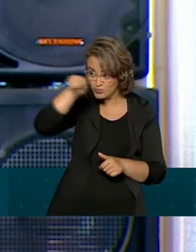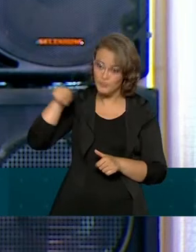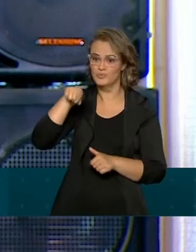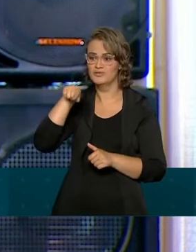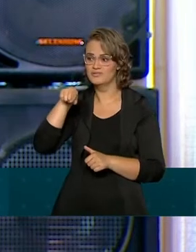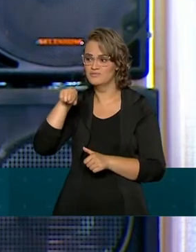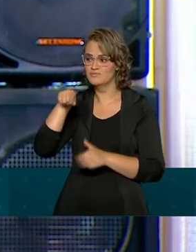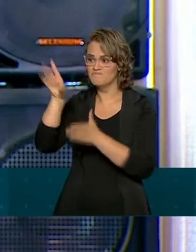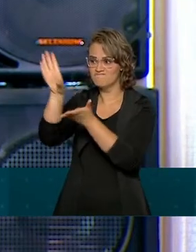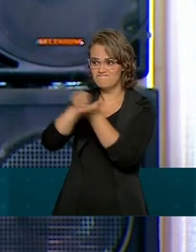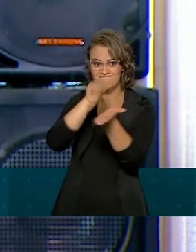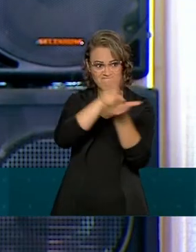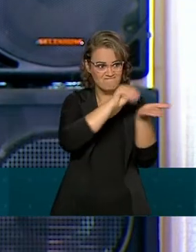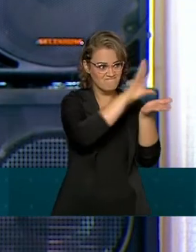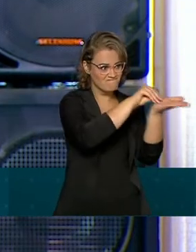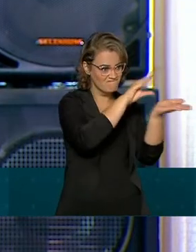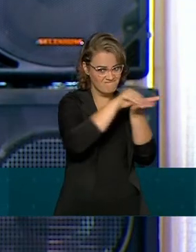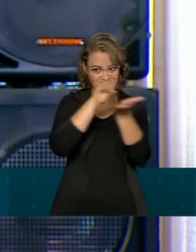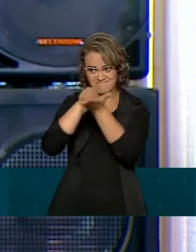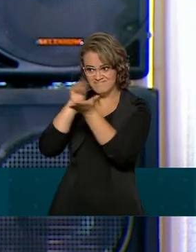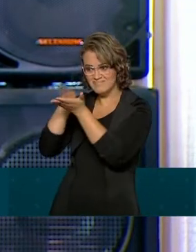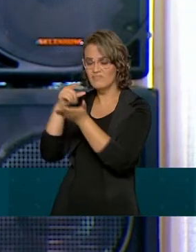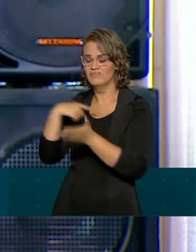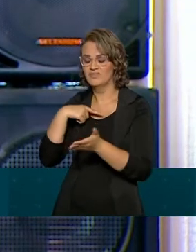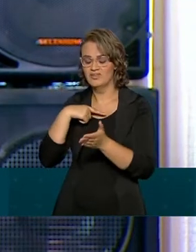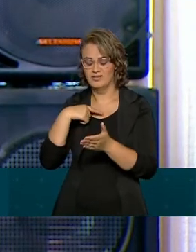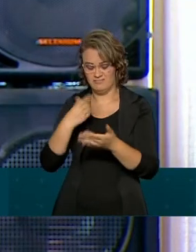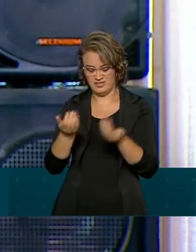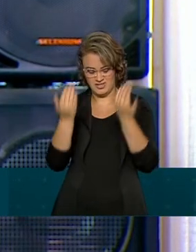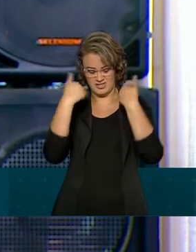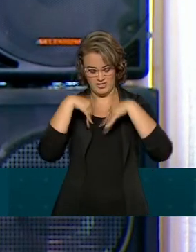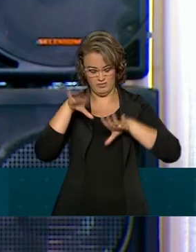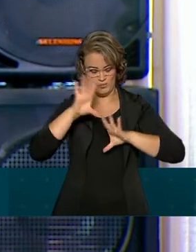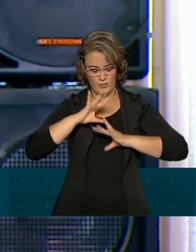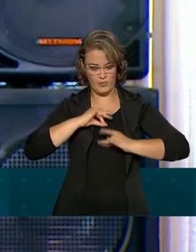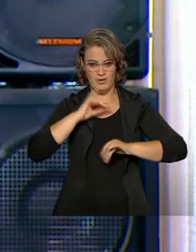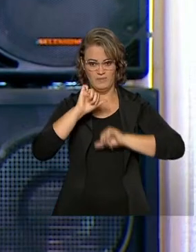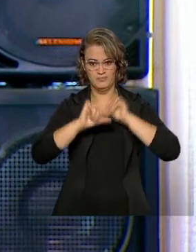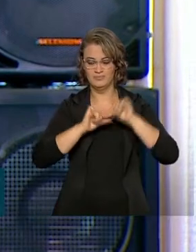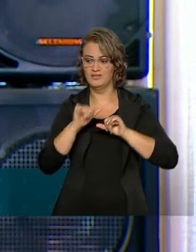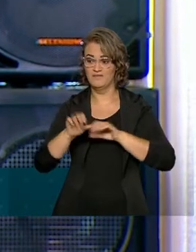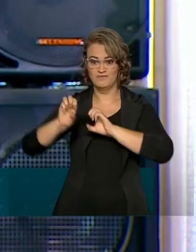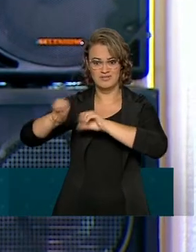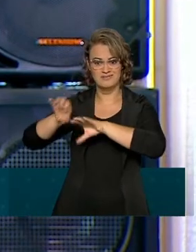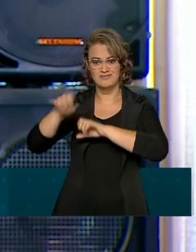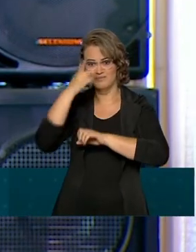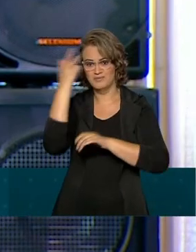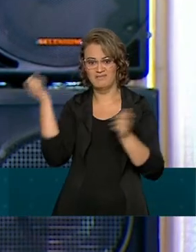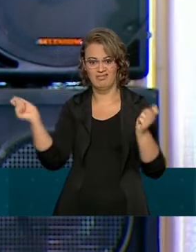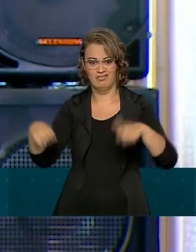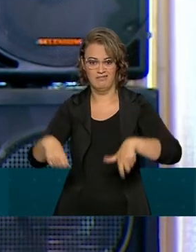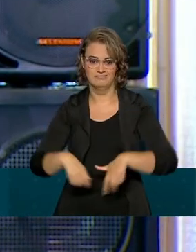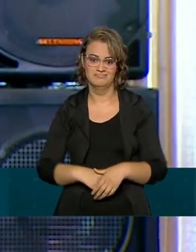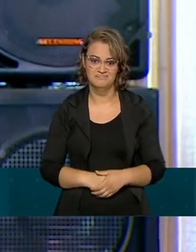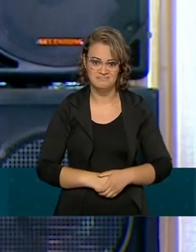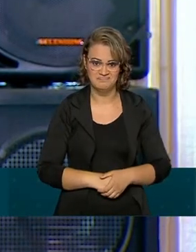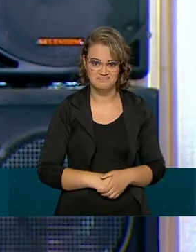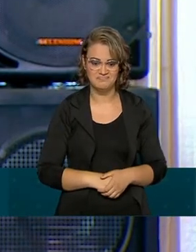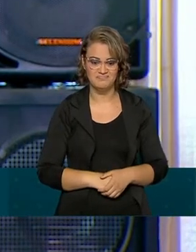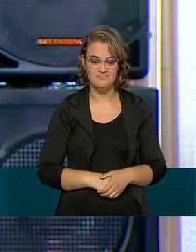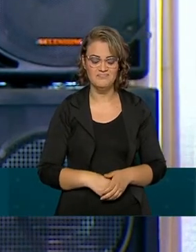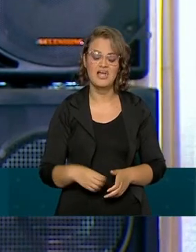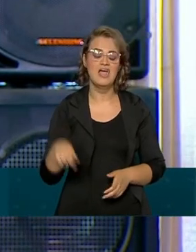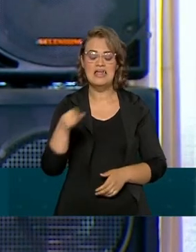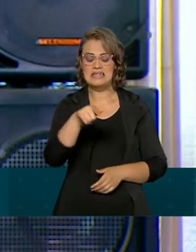praticadas com honestidade de propósitos constituíram referências para seus subordinados os senhores